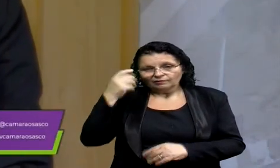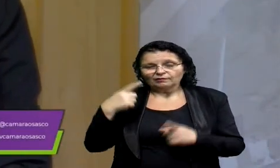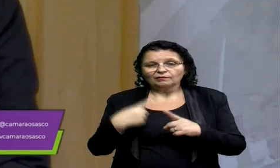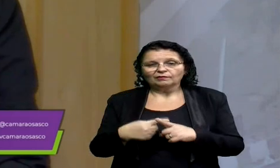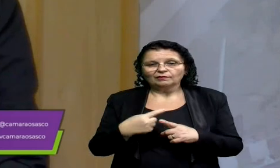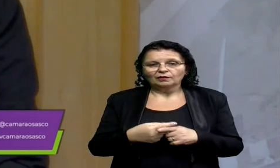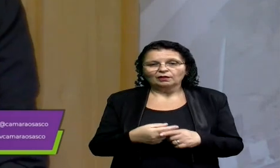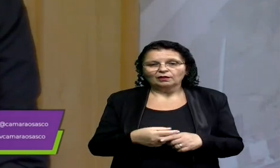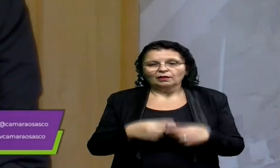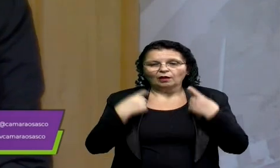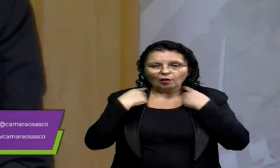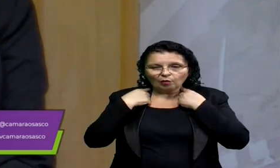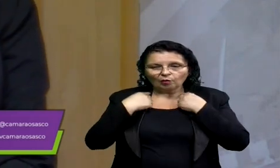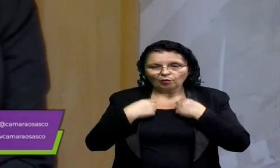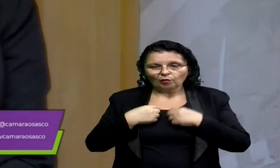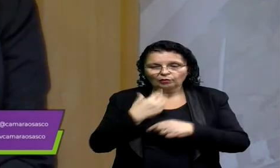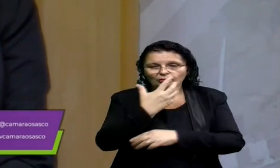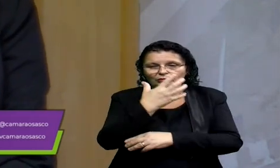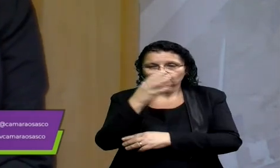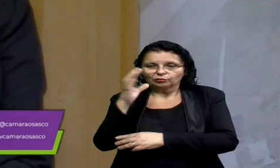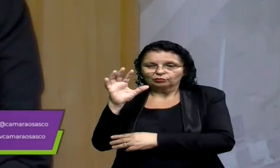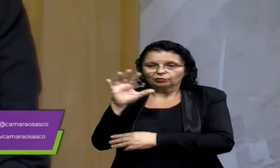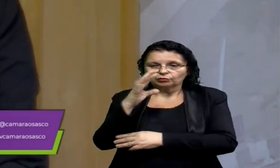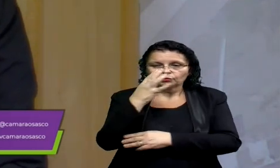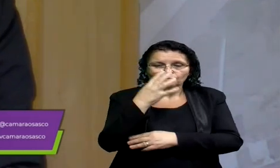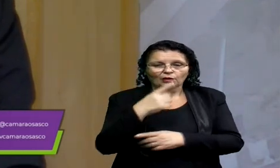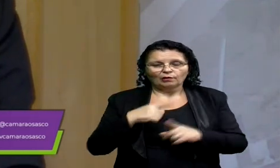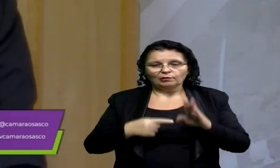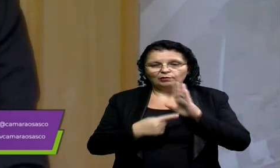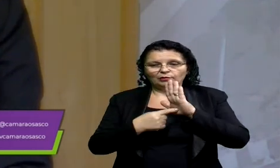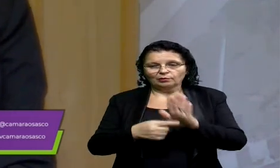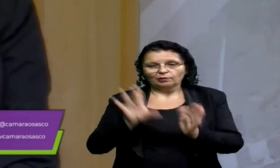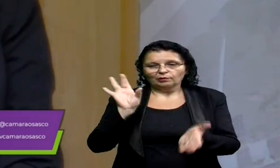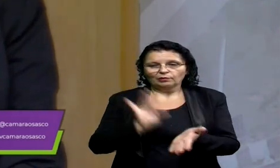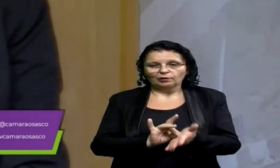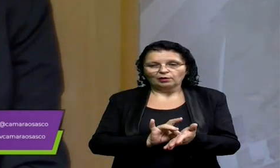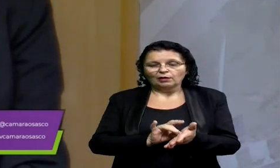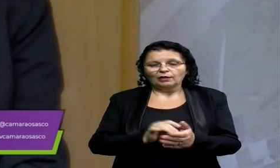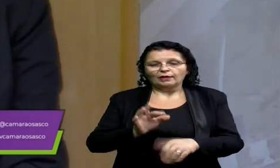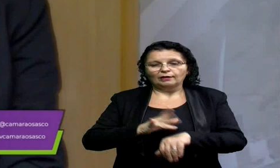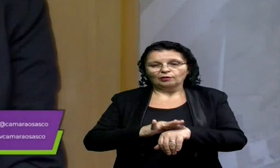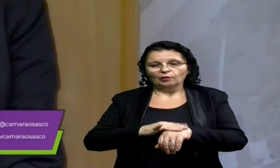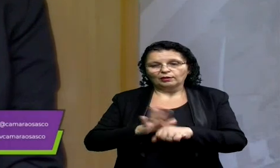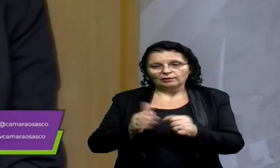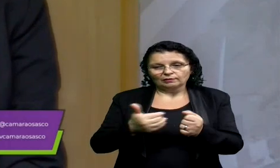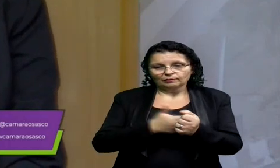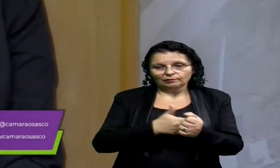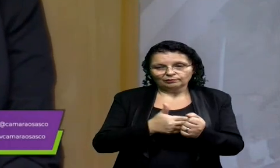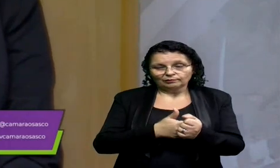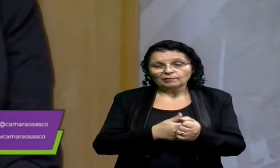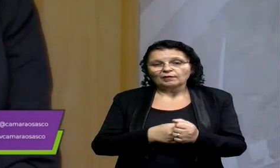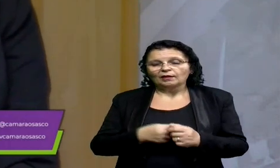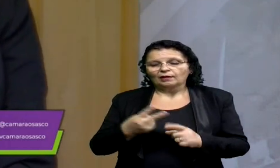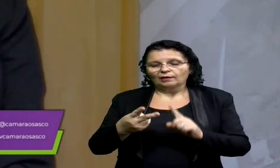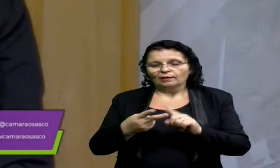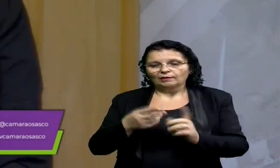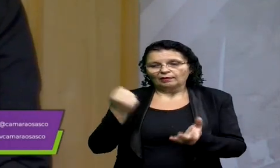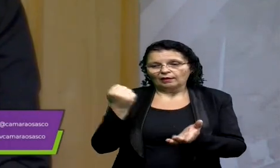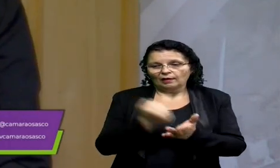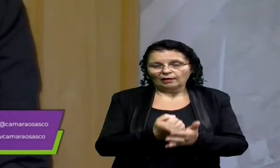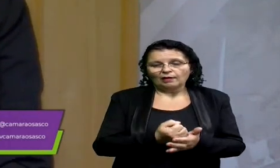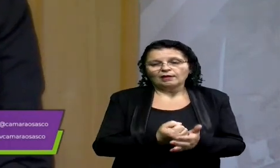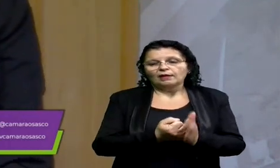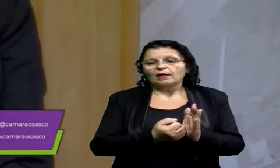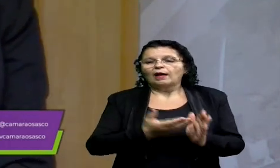reconhece o cordão de girassol como instrumento de identificação de doenças ocultas o segundo selo empresa amiga da